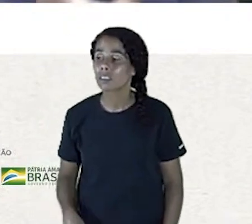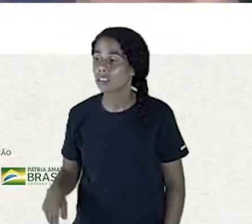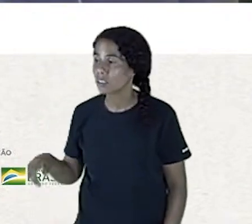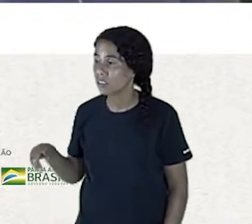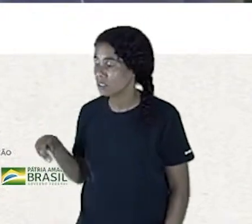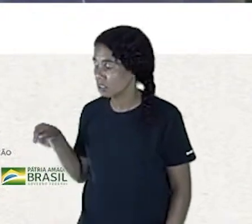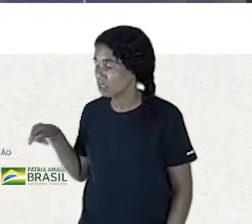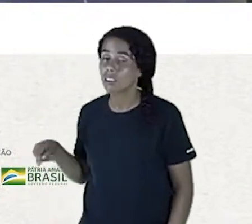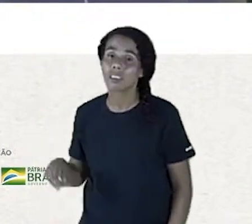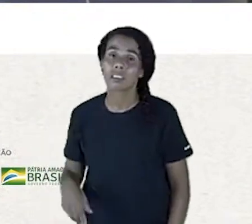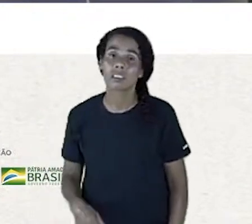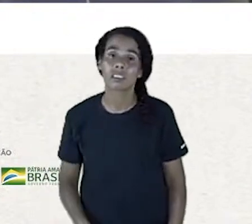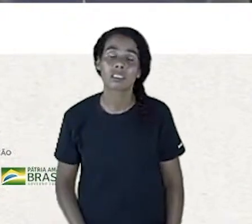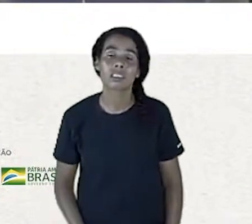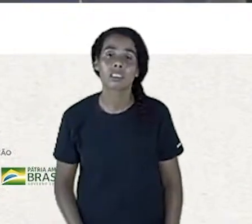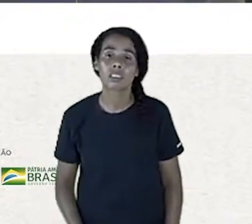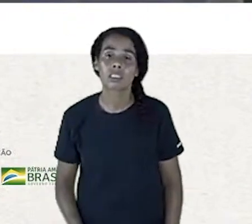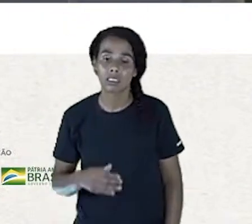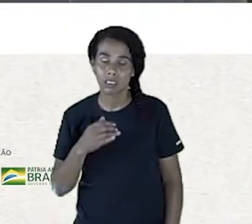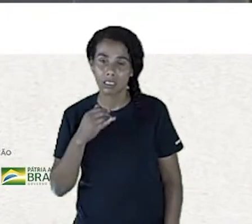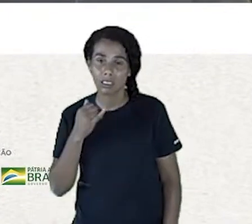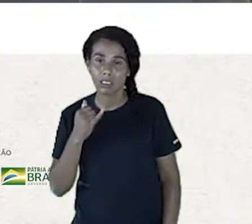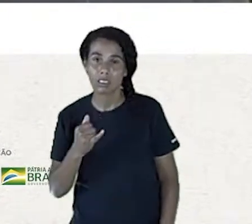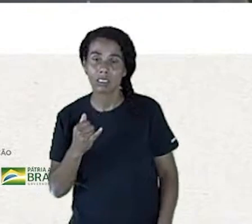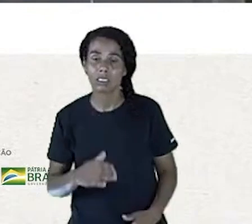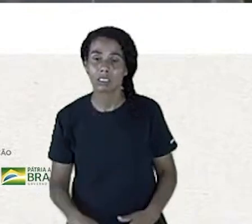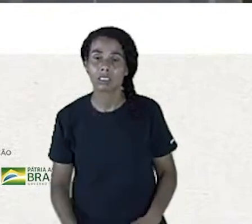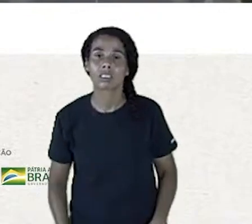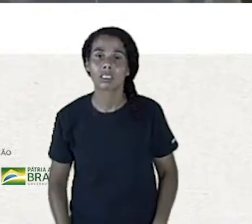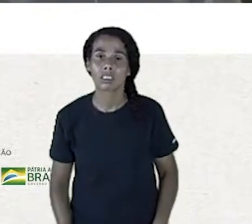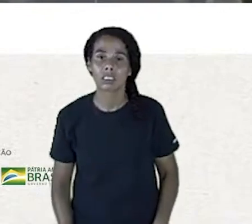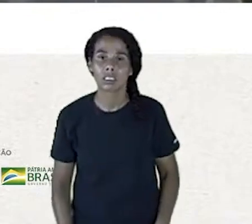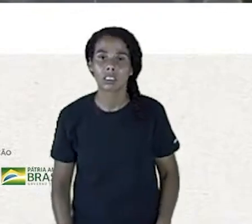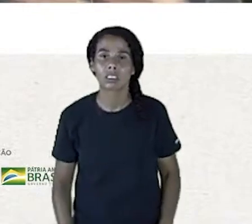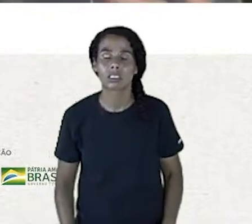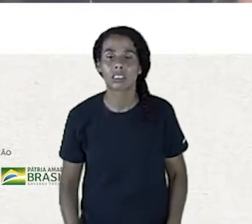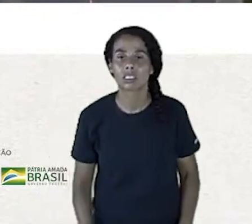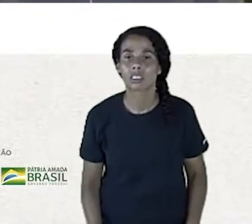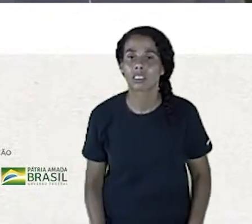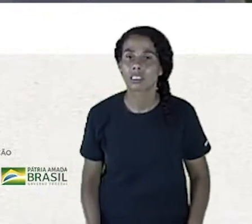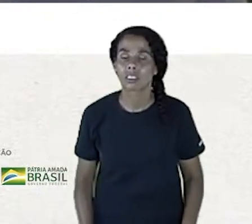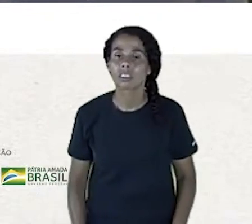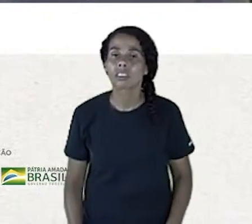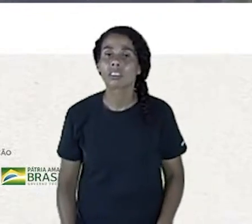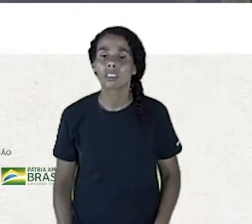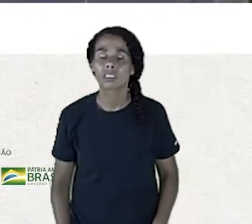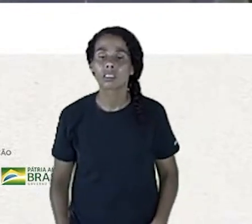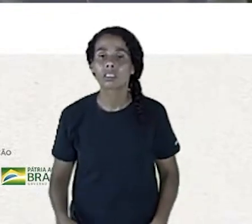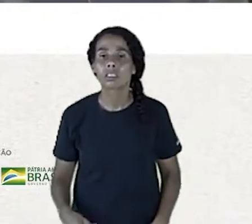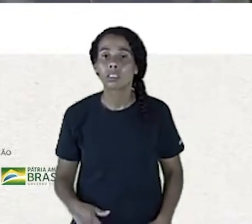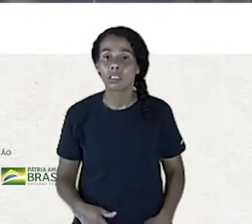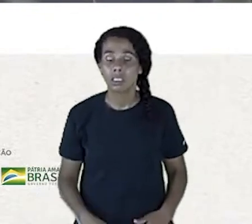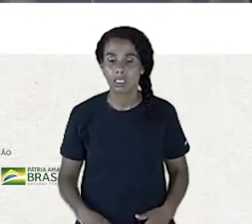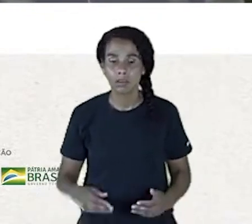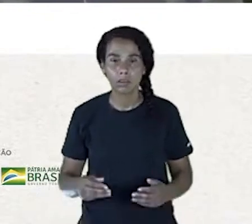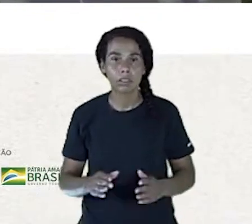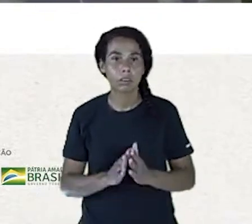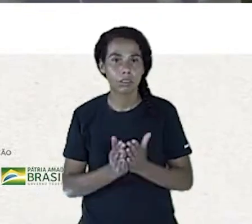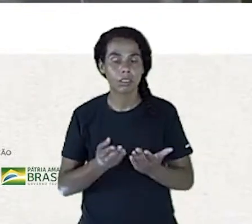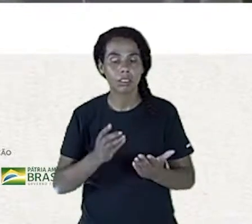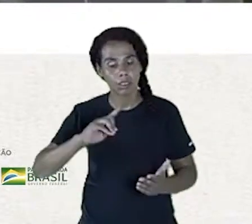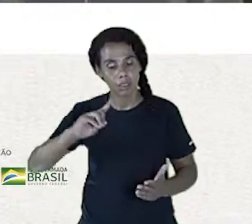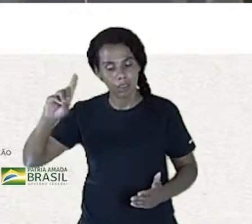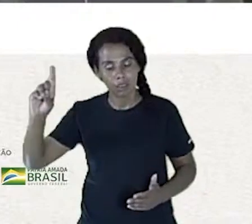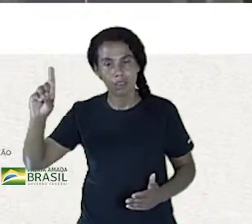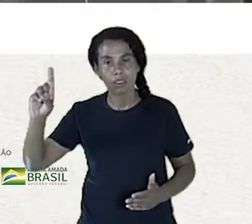As minhas e as velhas profecias desde do Velho Testamento, passando pelo Apocalipse de João e